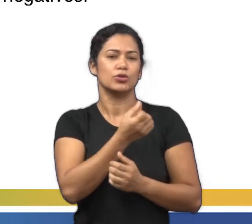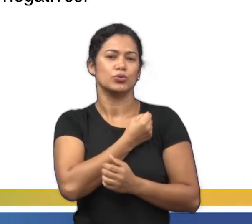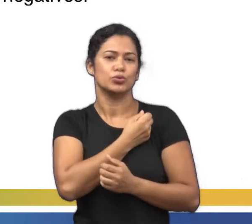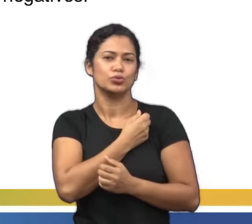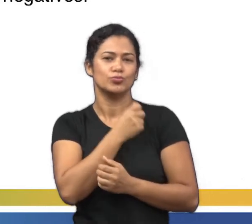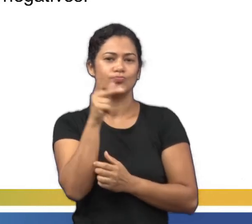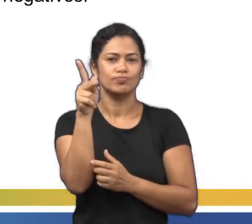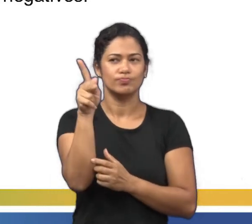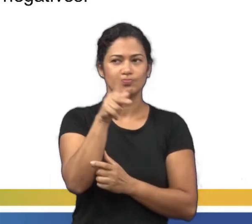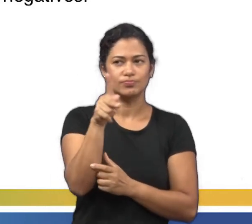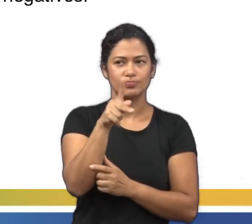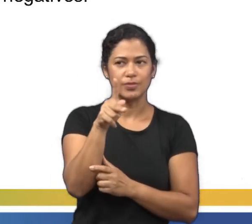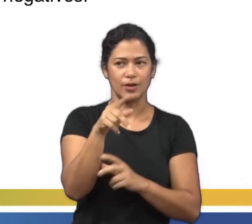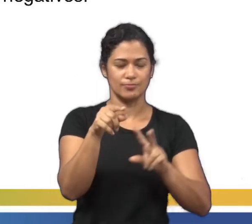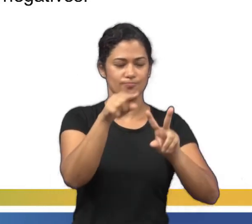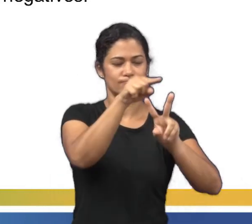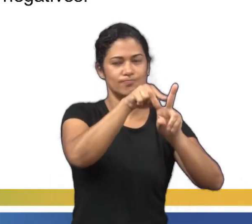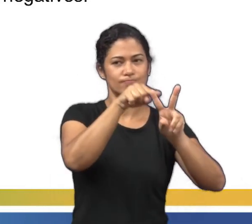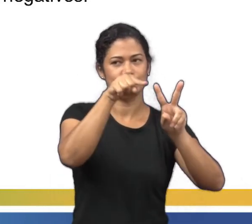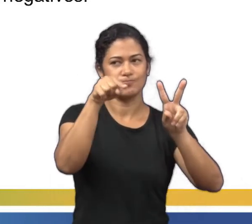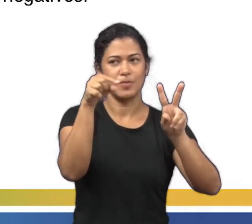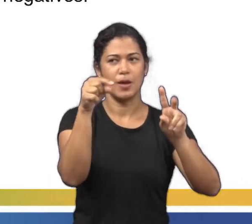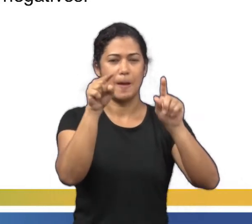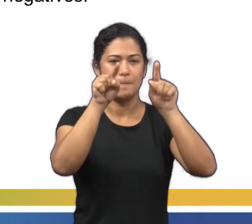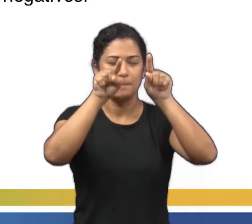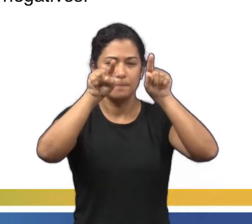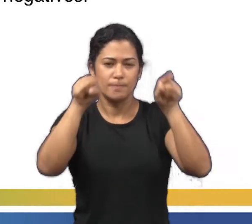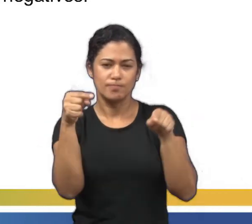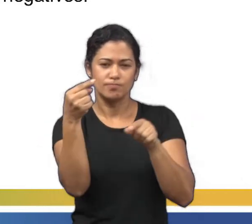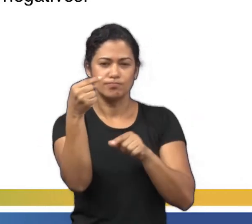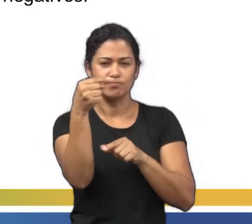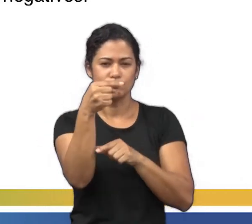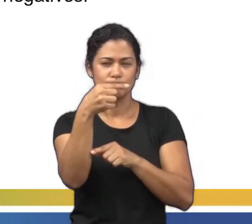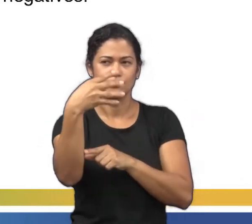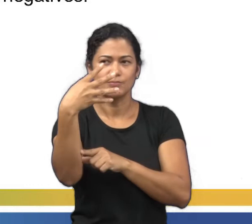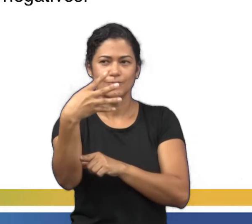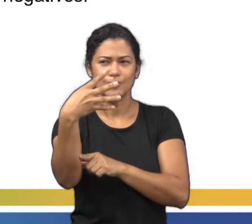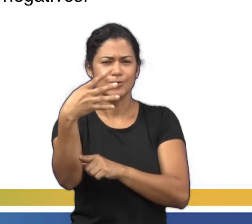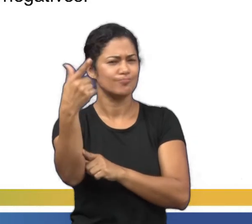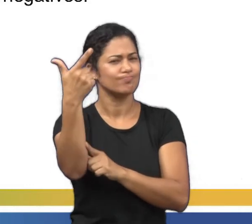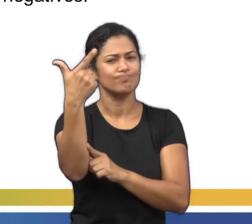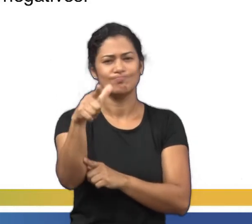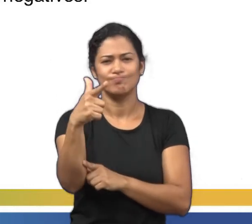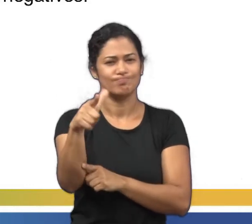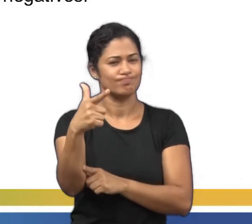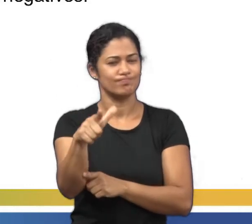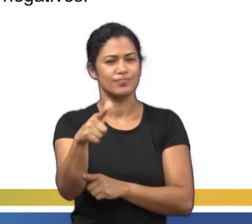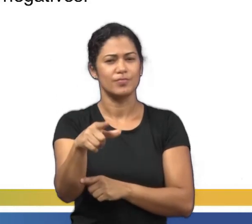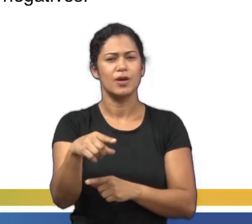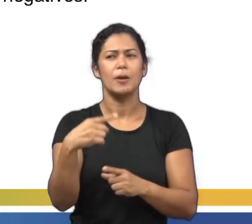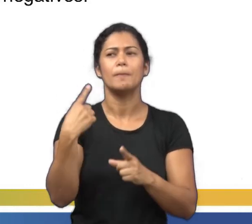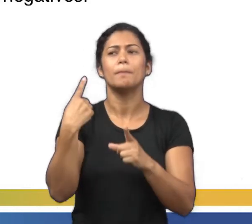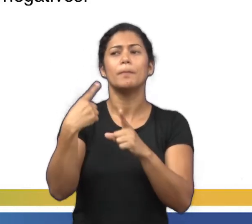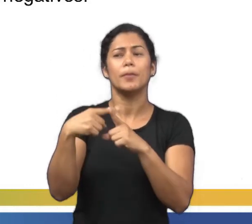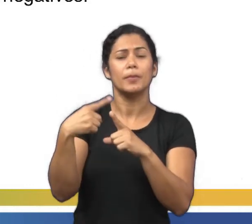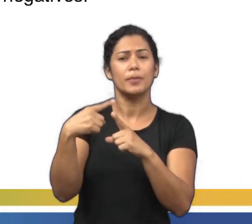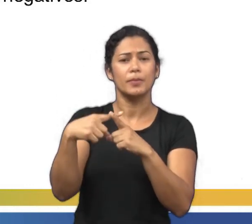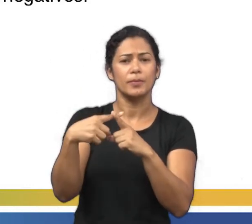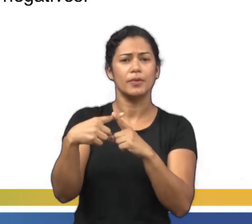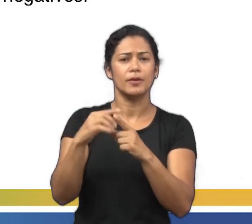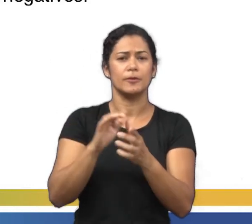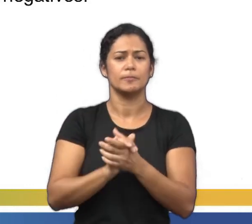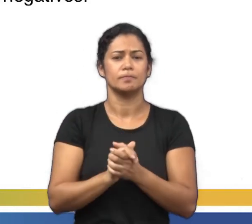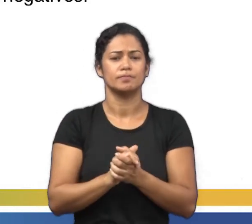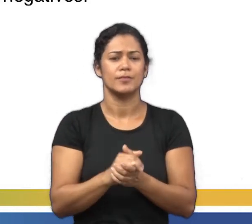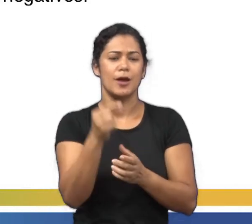ó, raiz quadrada de menos 4 não existe. Por que que não existe? Vou testar. Se eu for fazer